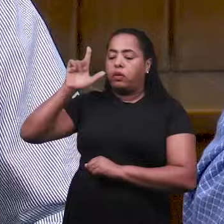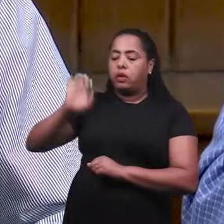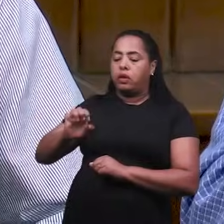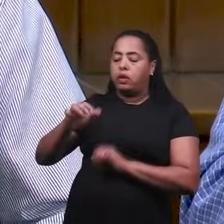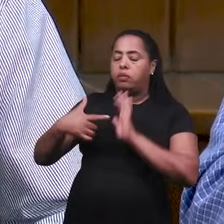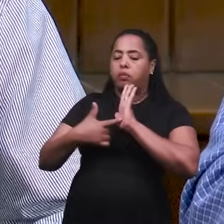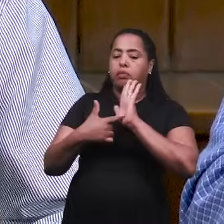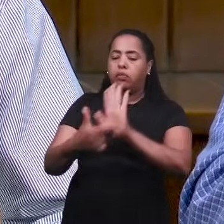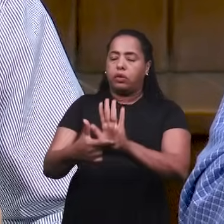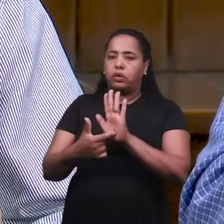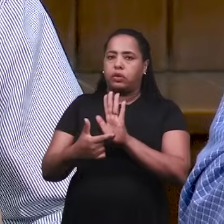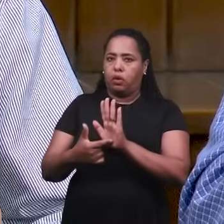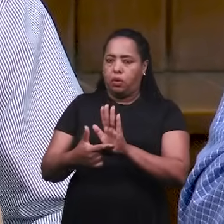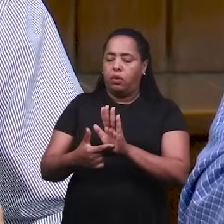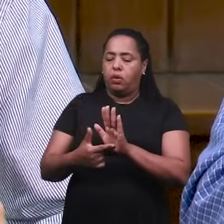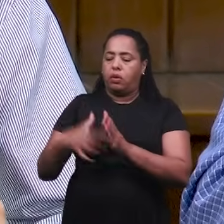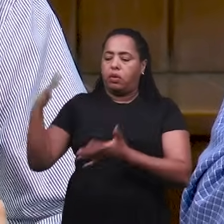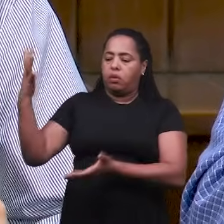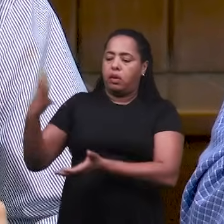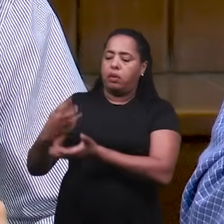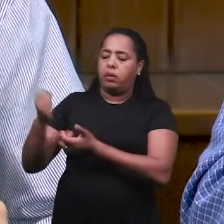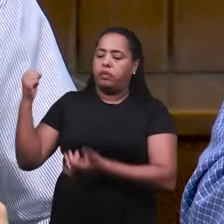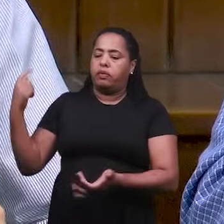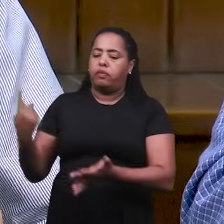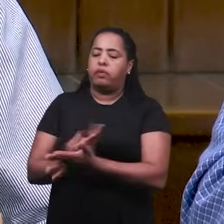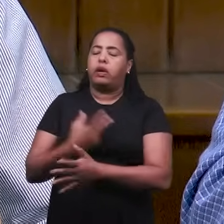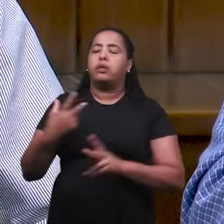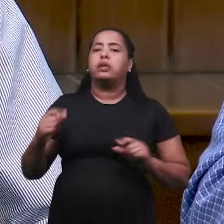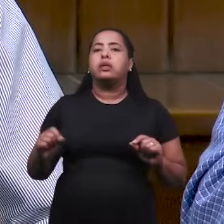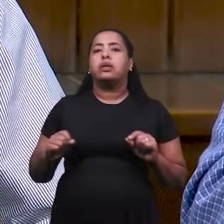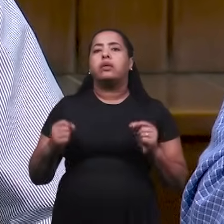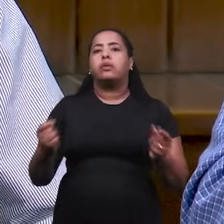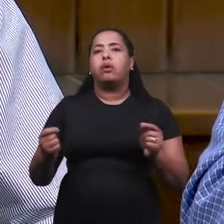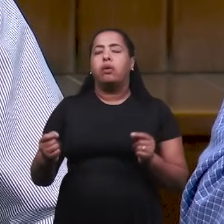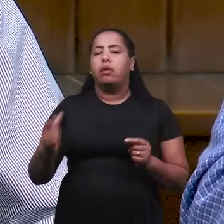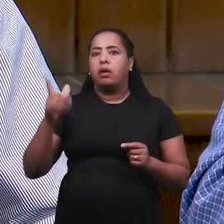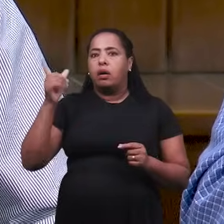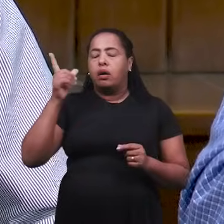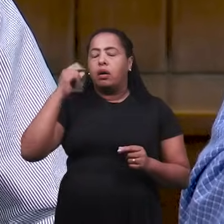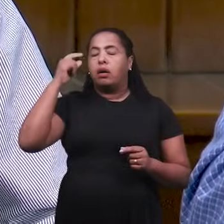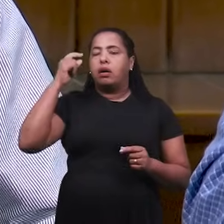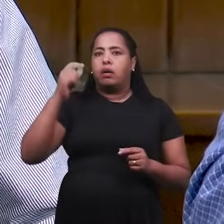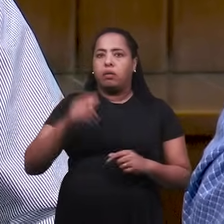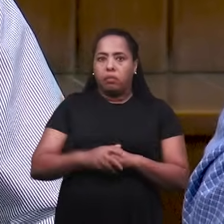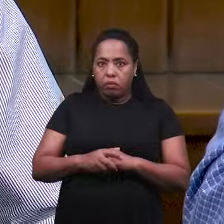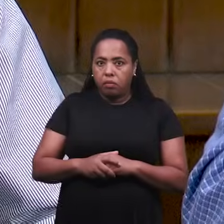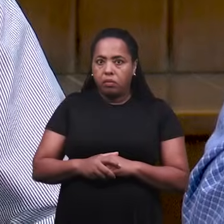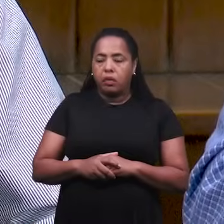arrebatamento ocorrerá num piscar de olhos,